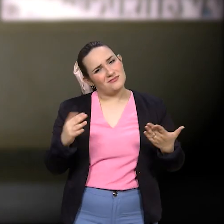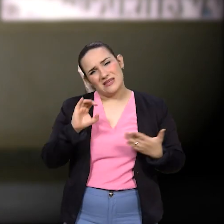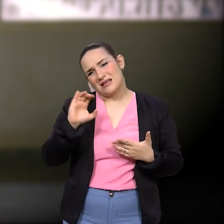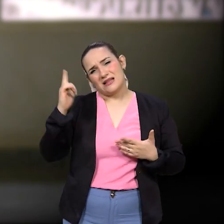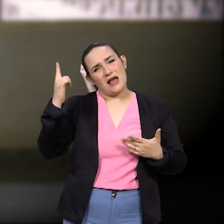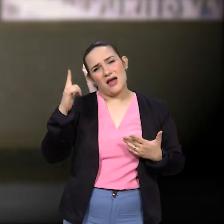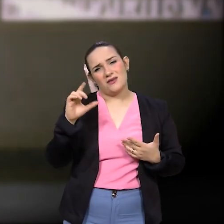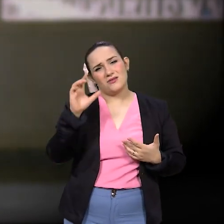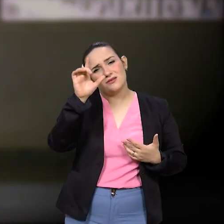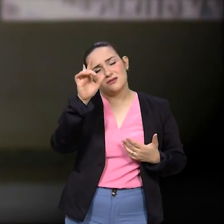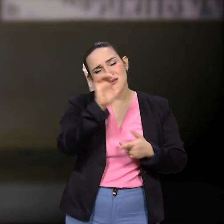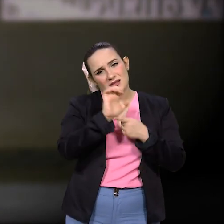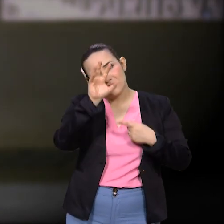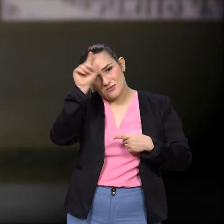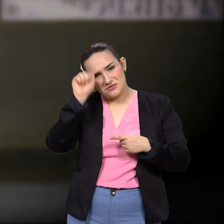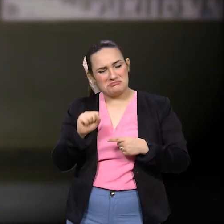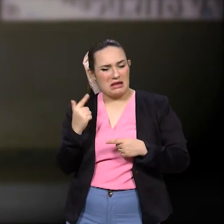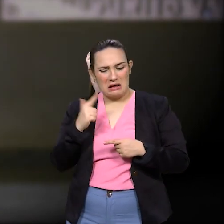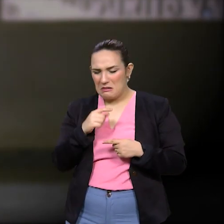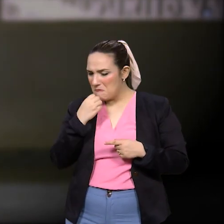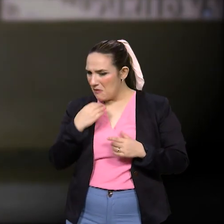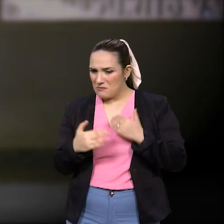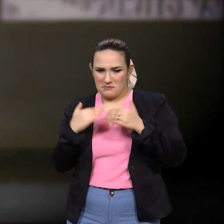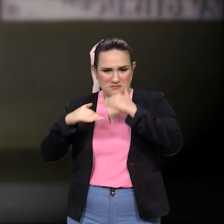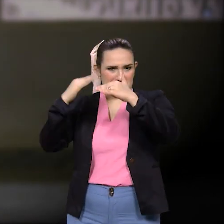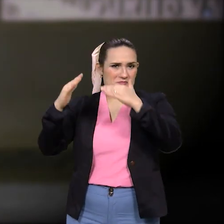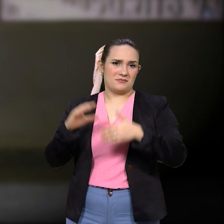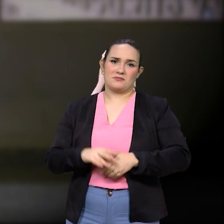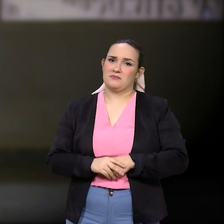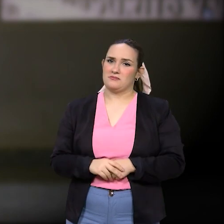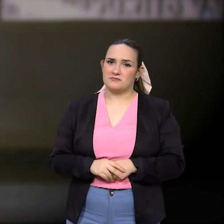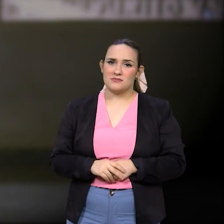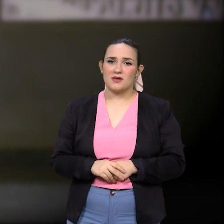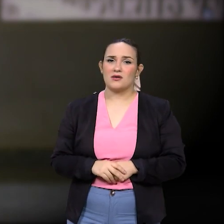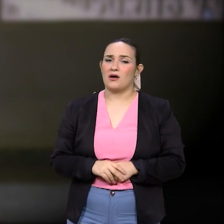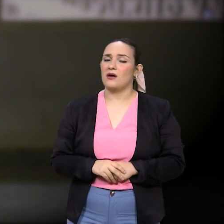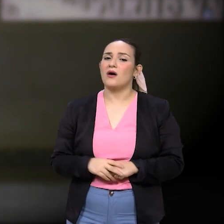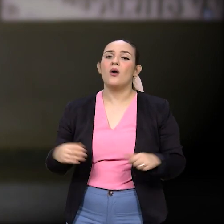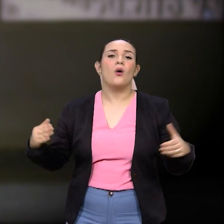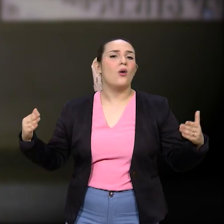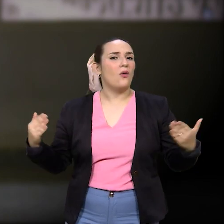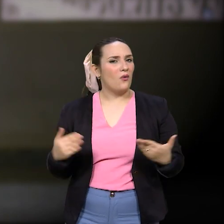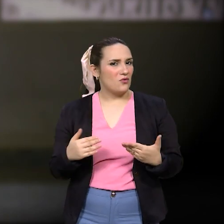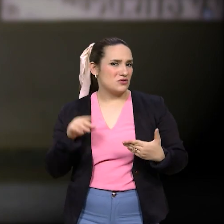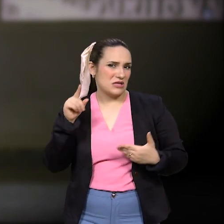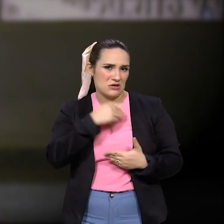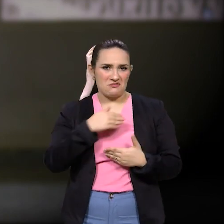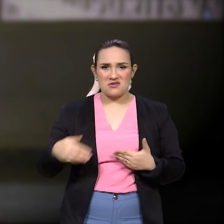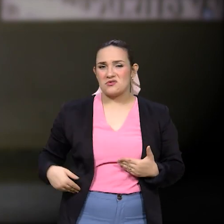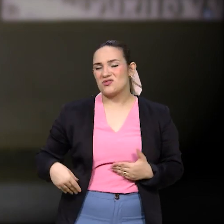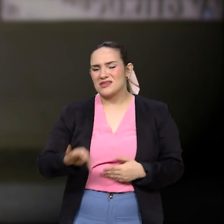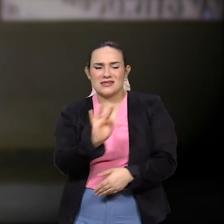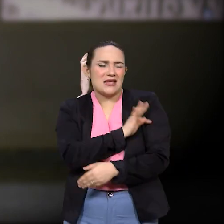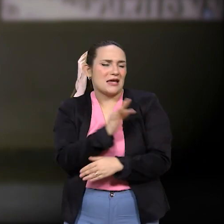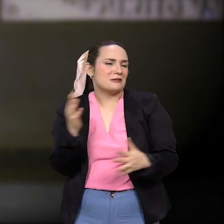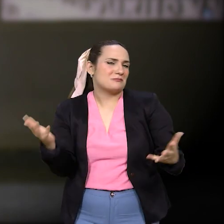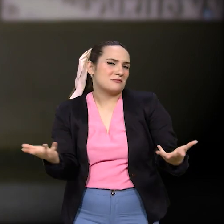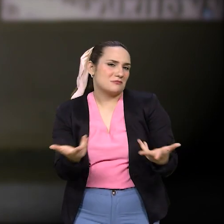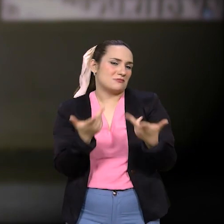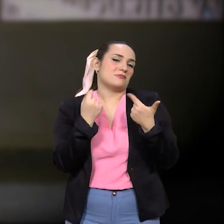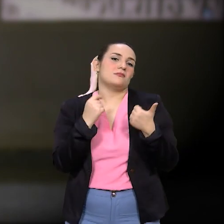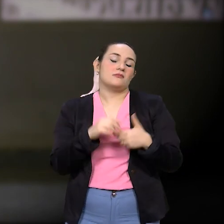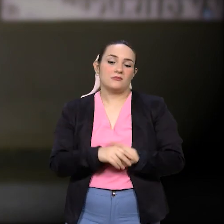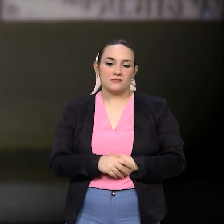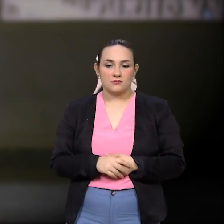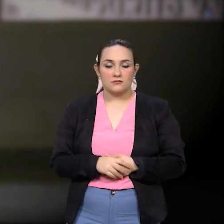vai acontecer. Eu acho que o estado de Mato Grosso é um estado promissor. Na minha visão, existe um técnico hoje no governo que promete uma gestão